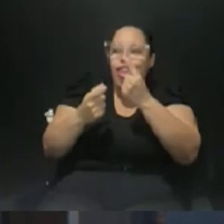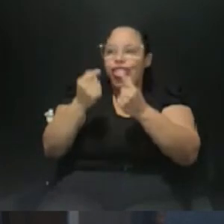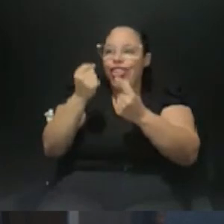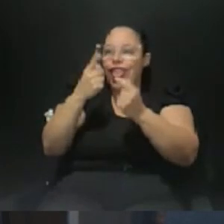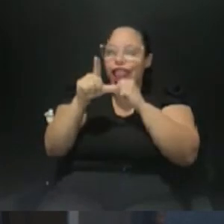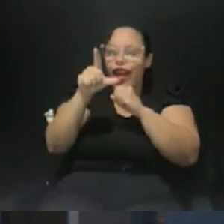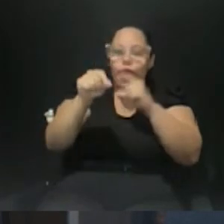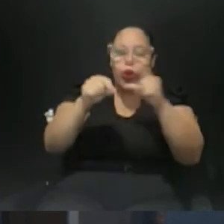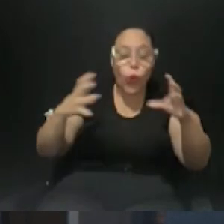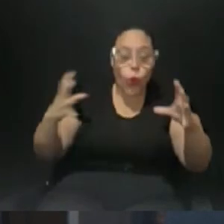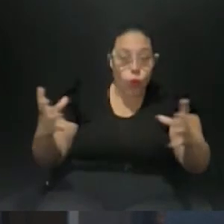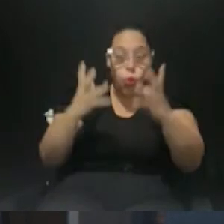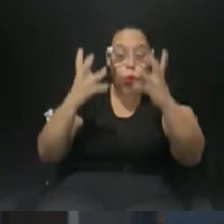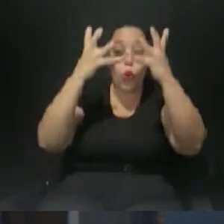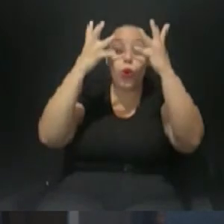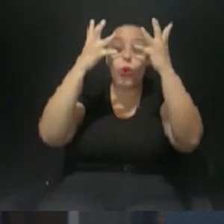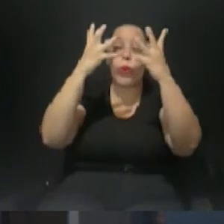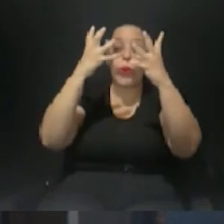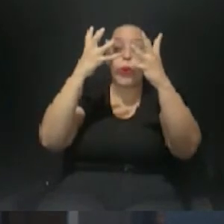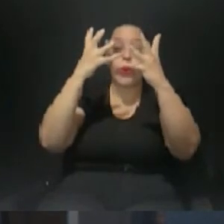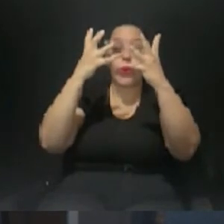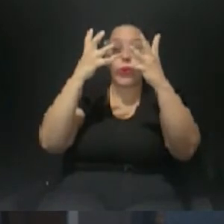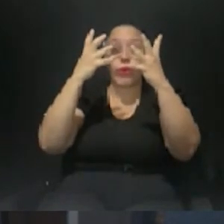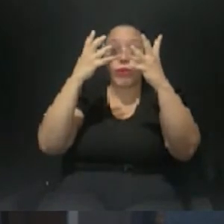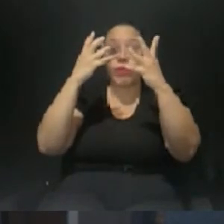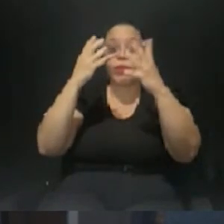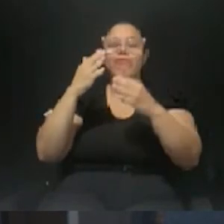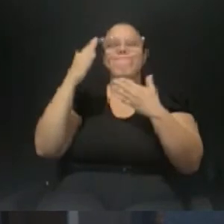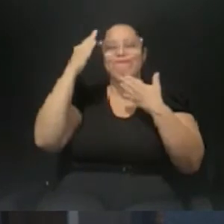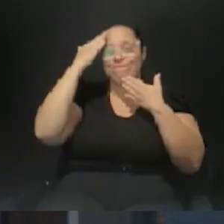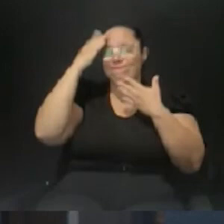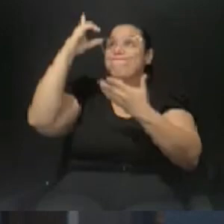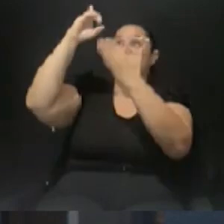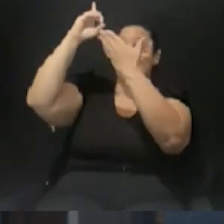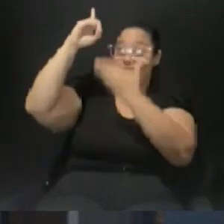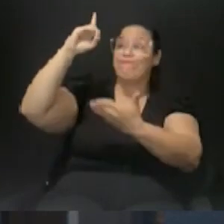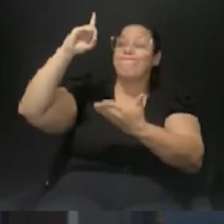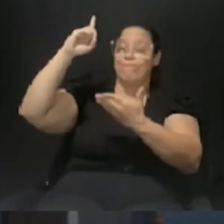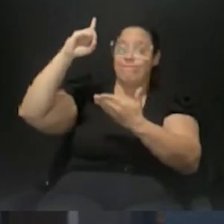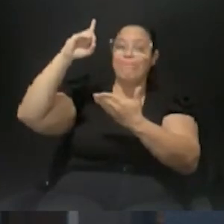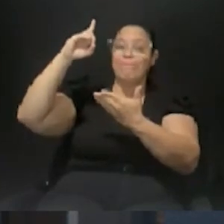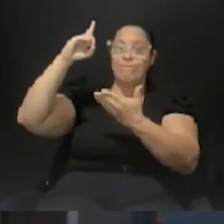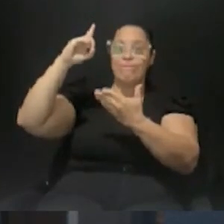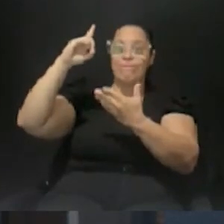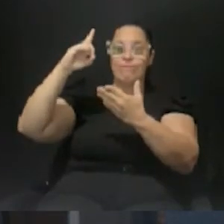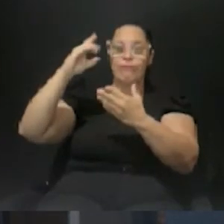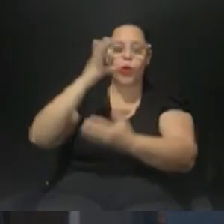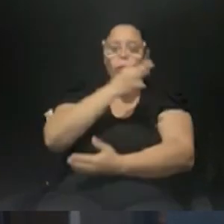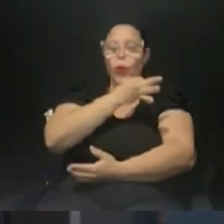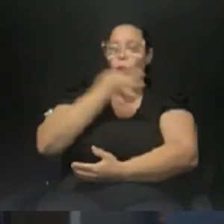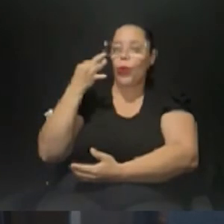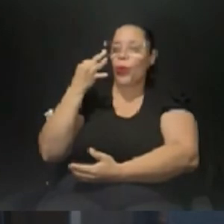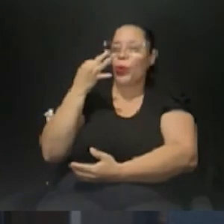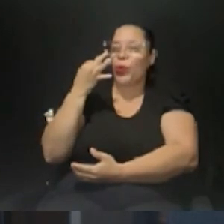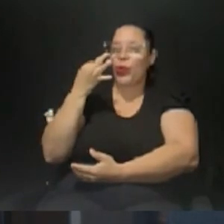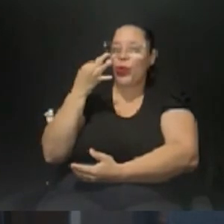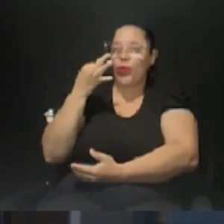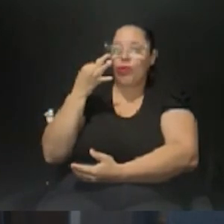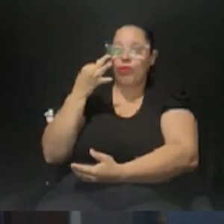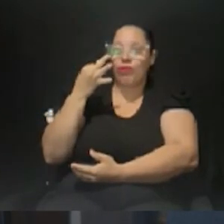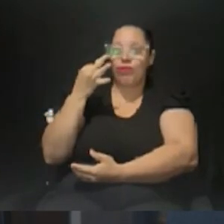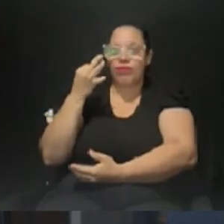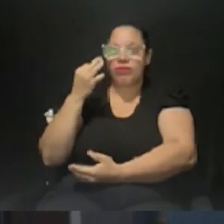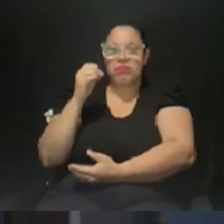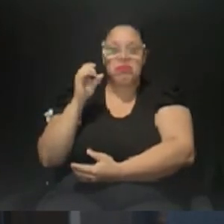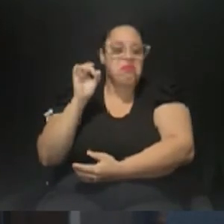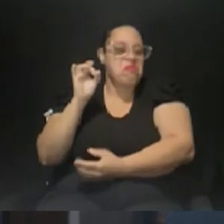uma equipe excelente, nota mil, que não tem, é o patrimônio maior que a gente tem, é a nossa equipe. Então, se não fosse eles,